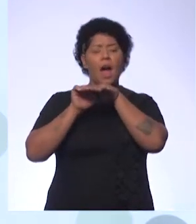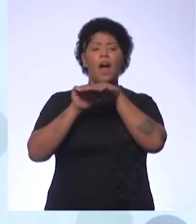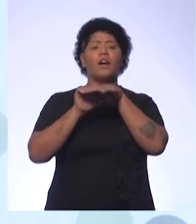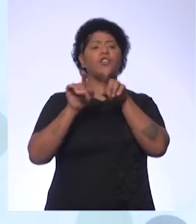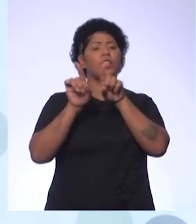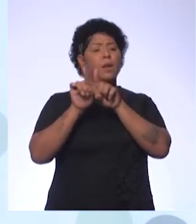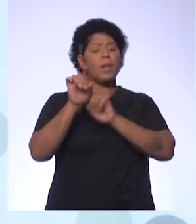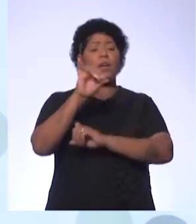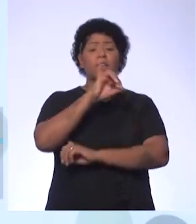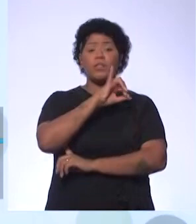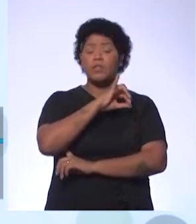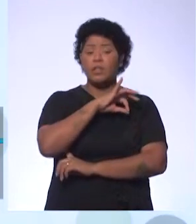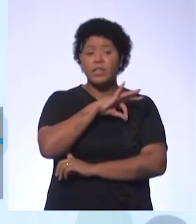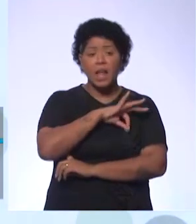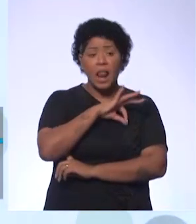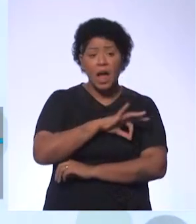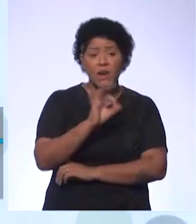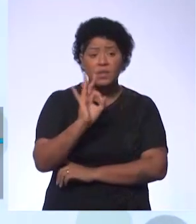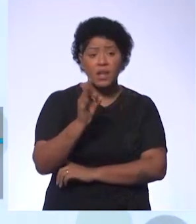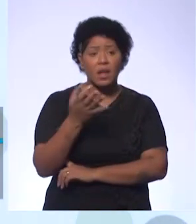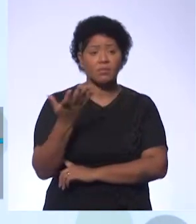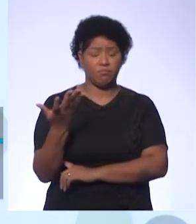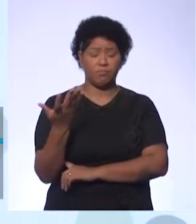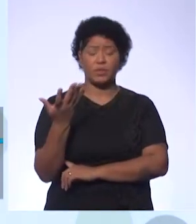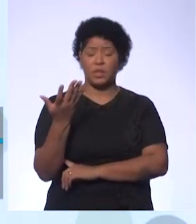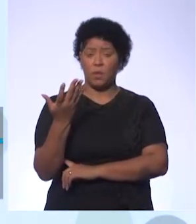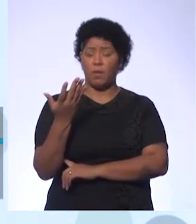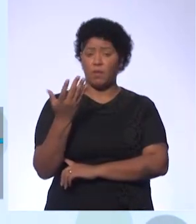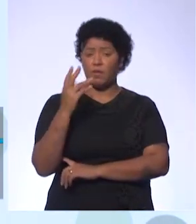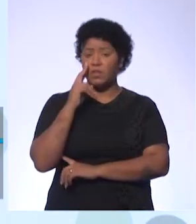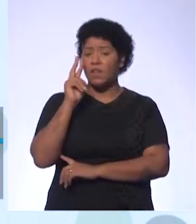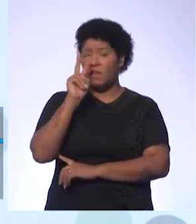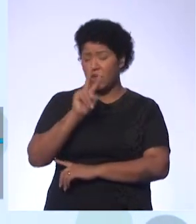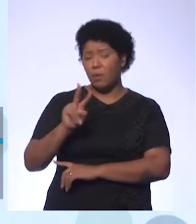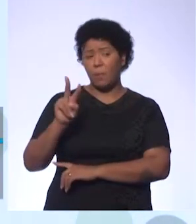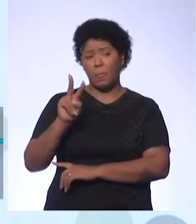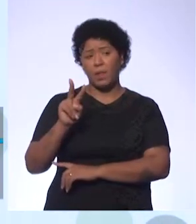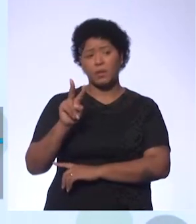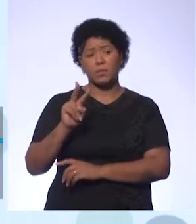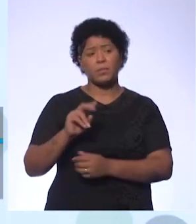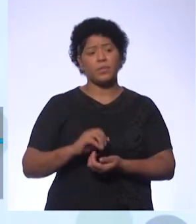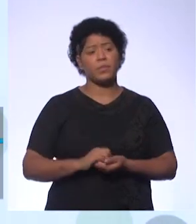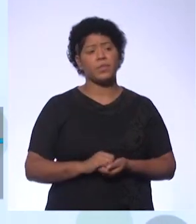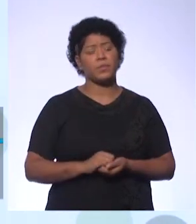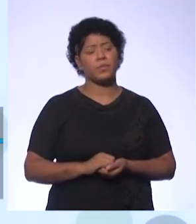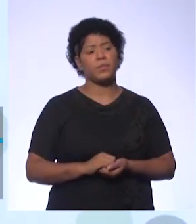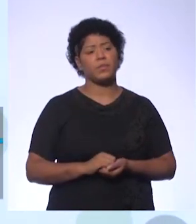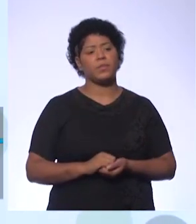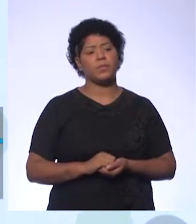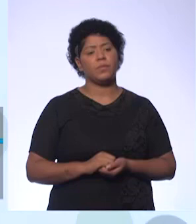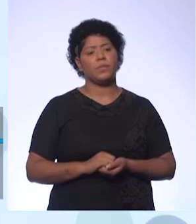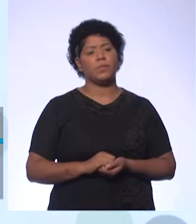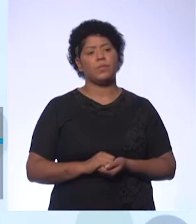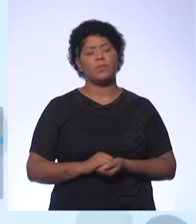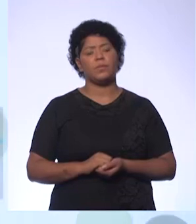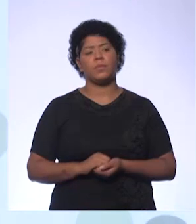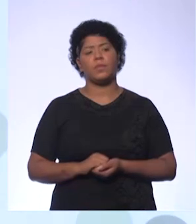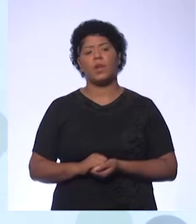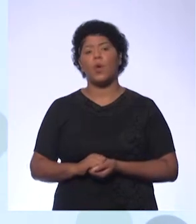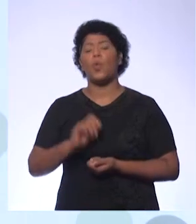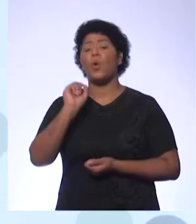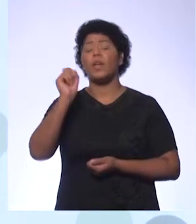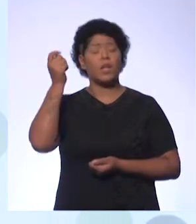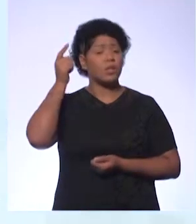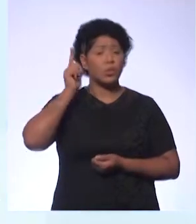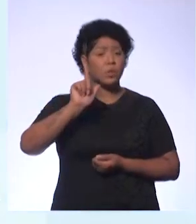remuneração no parlamento. Então, essas são algumas das reivindicações dos cartistas. Quais foram as maiores conquistas